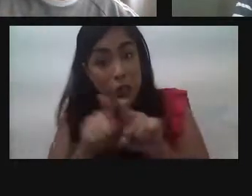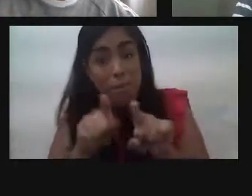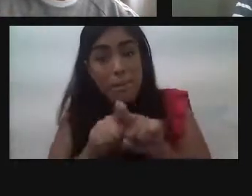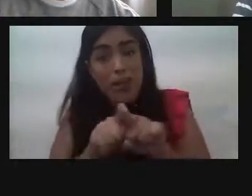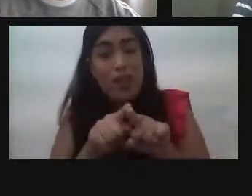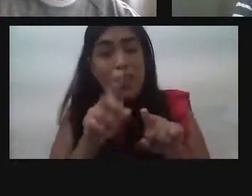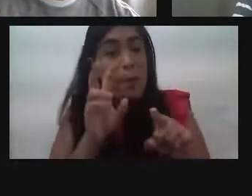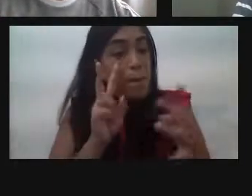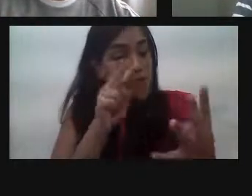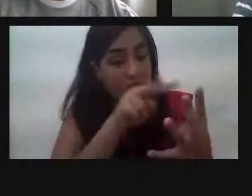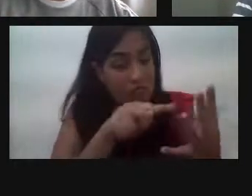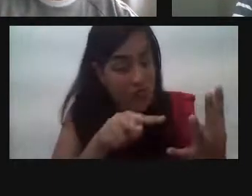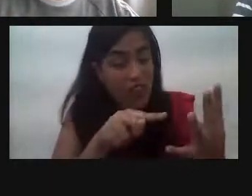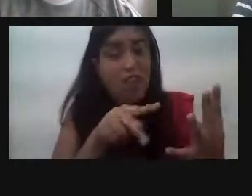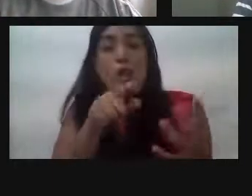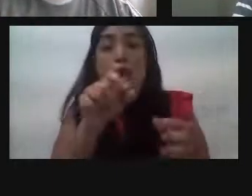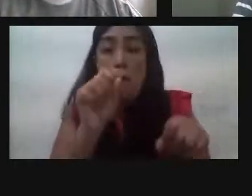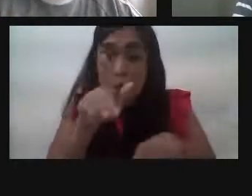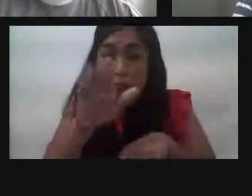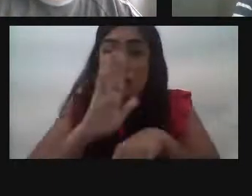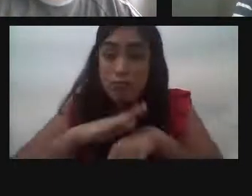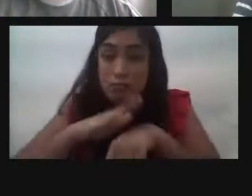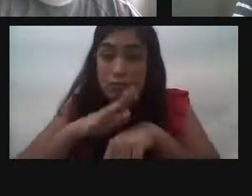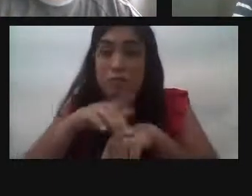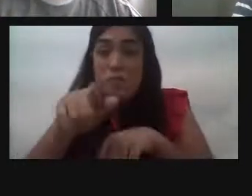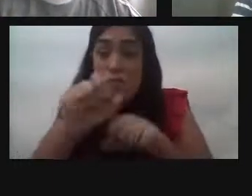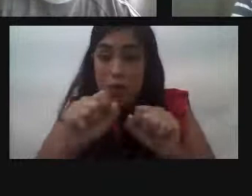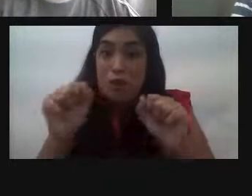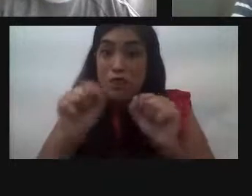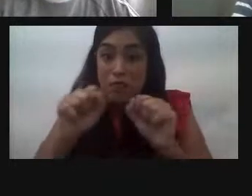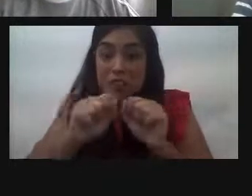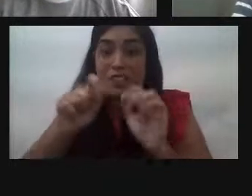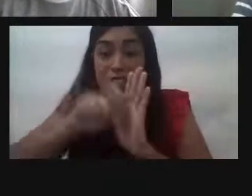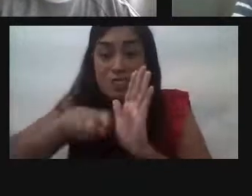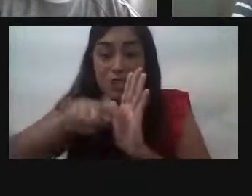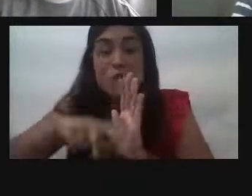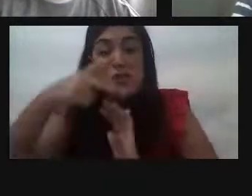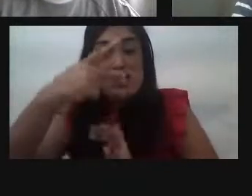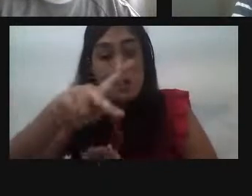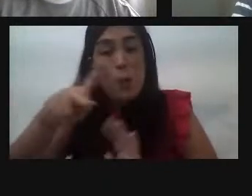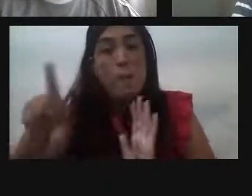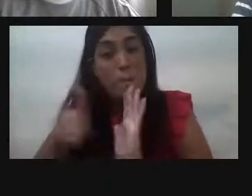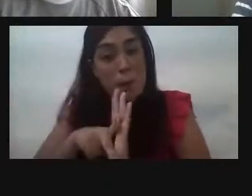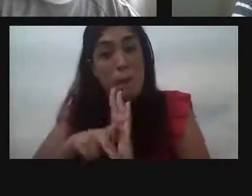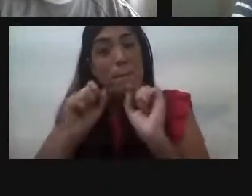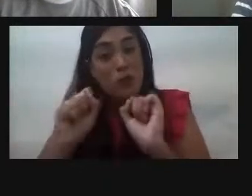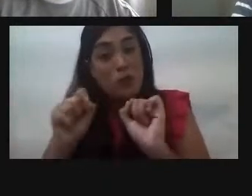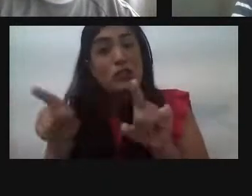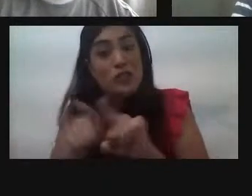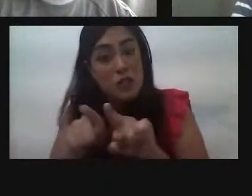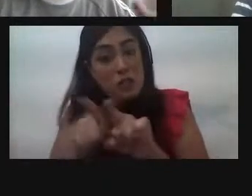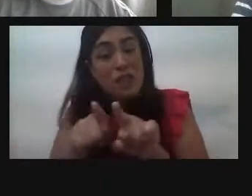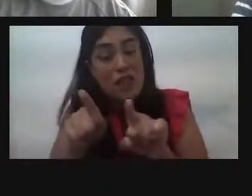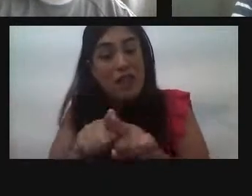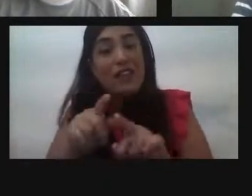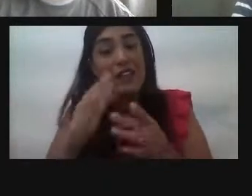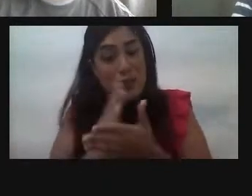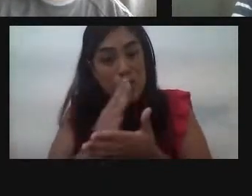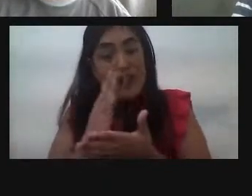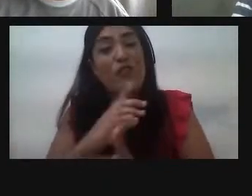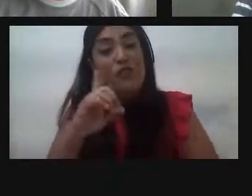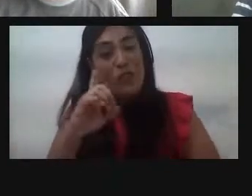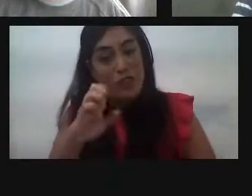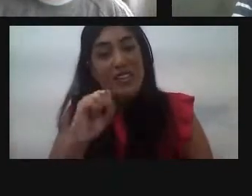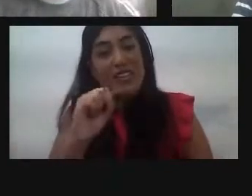para montar o seu Livro do Desassossego. Bom, eu não vou falar das questões temáticas agora, eu vou deixar para que os nossos colegas